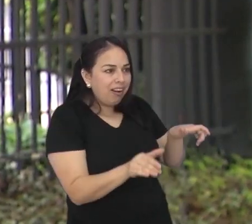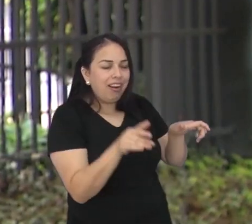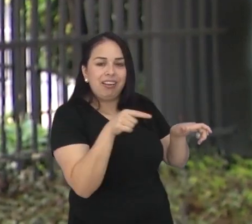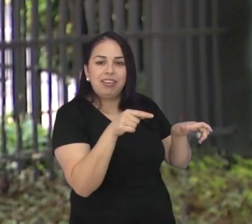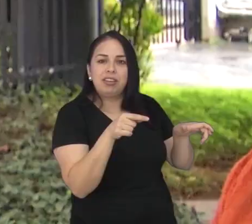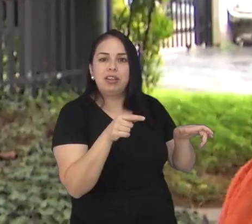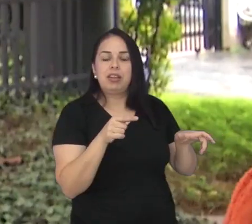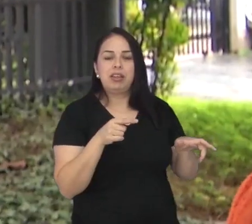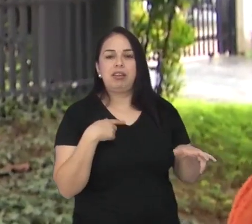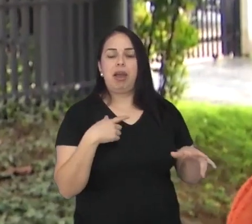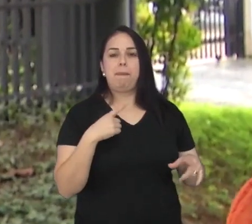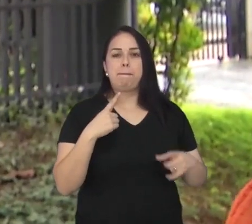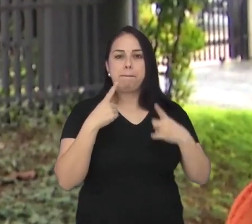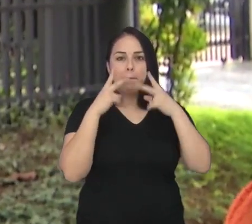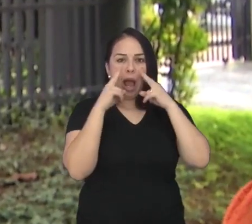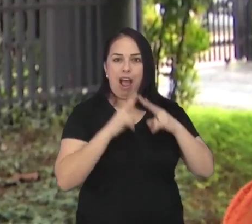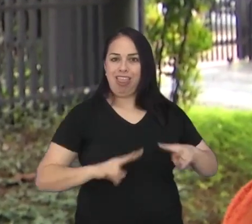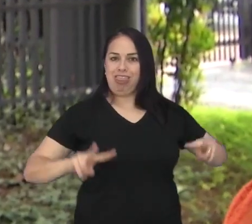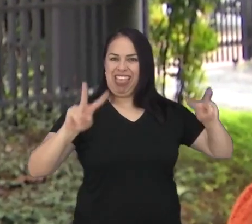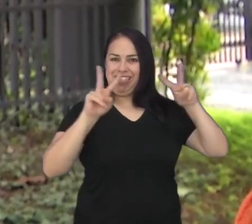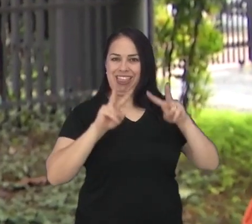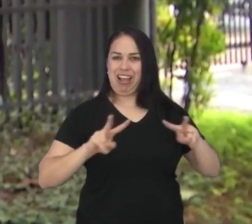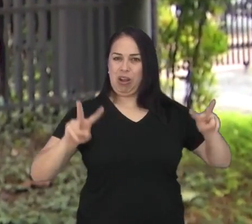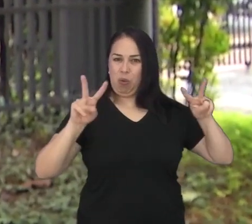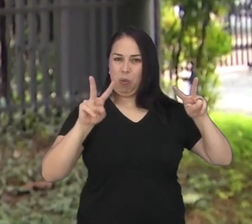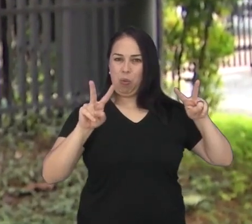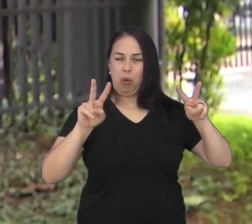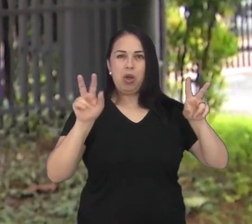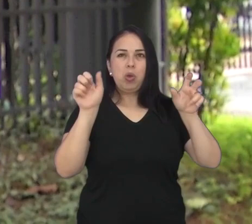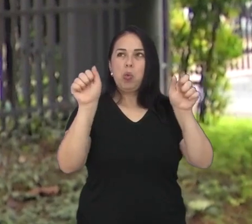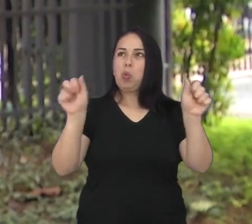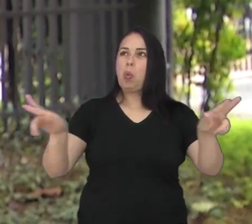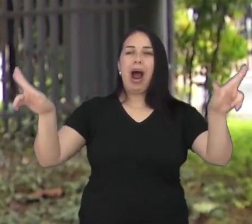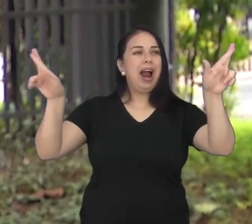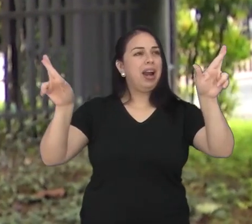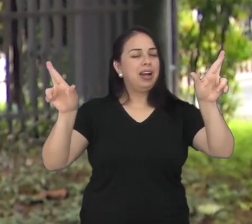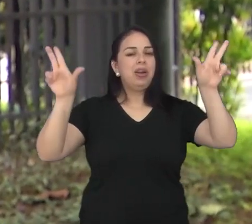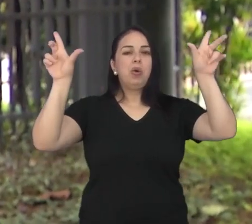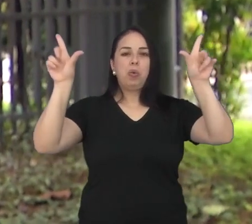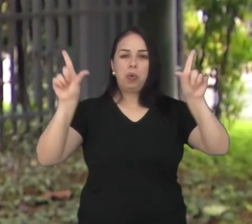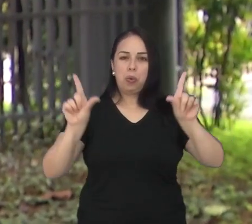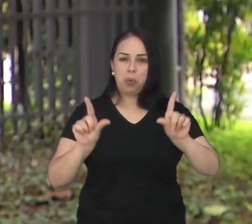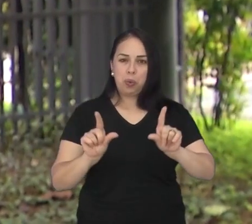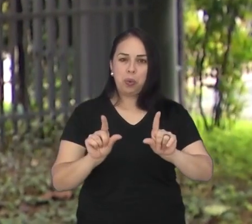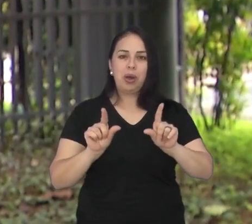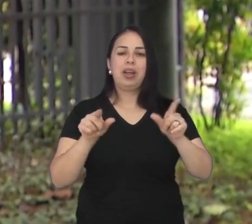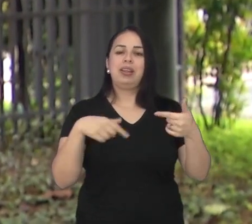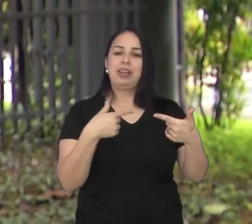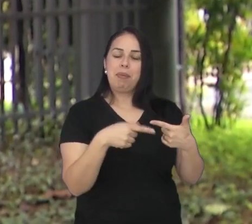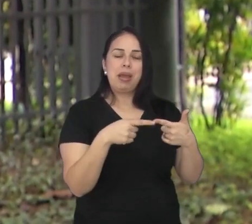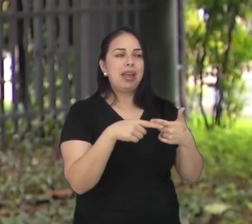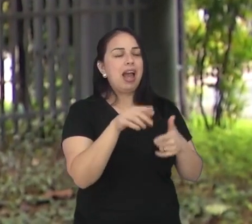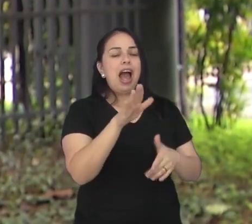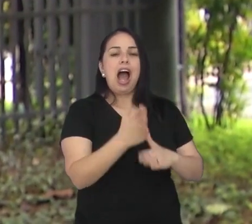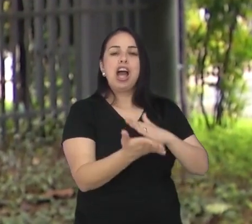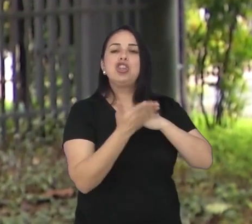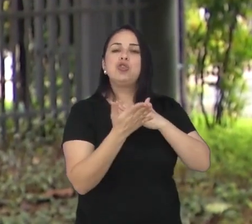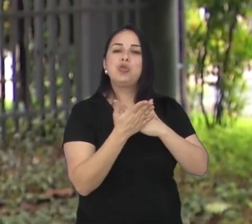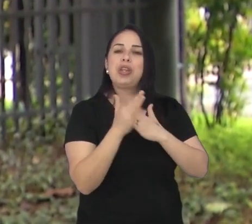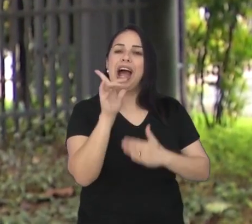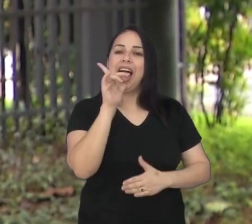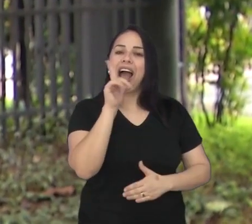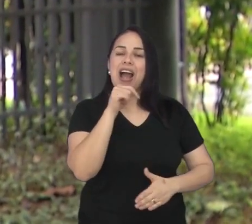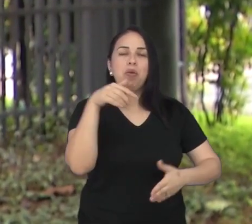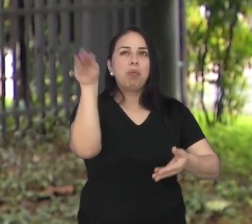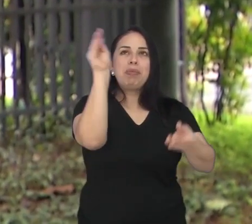na edificação. Ele também filtra a poluição, ele ajuda um pouco nessa questão da qualidade do ar. E ele também consegue